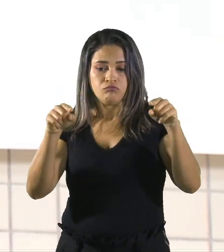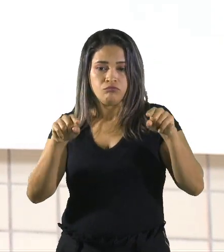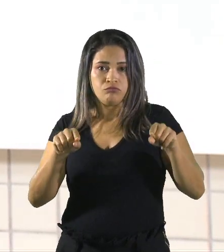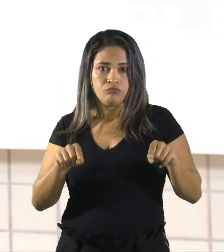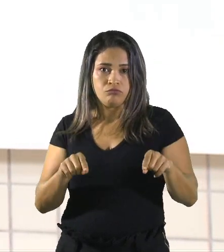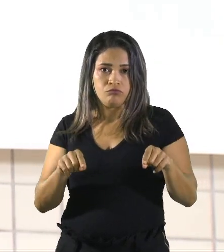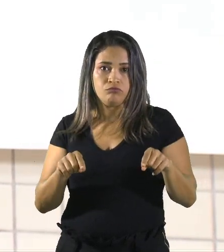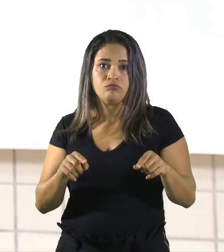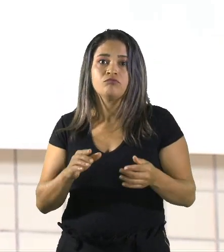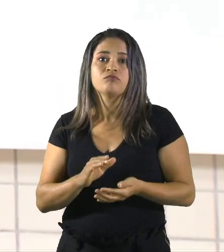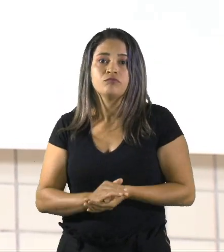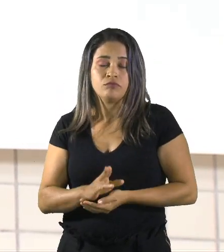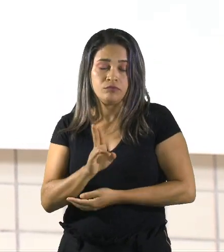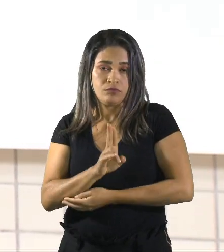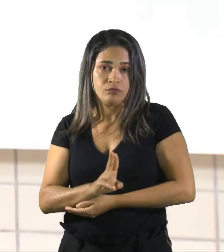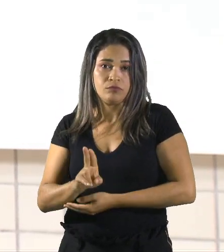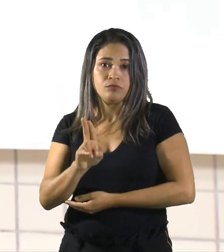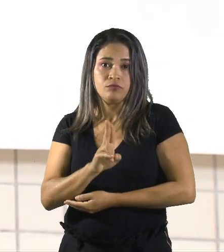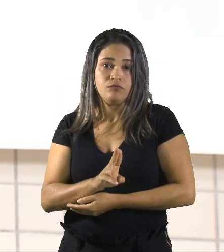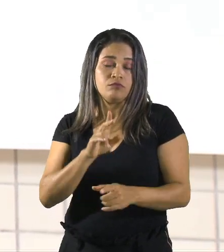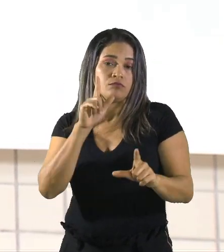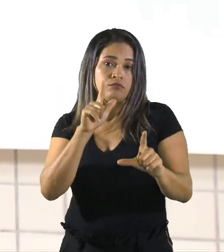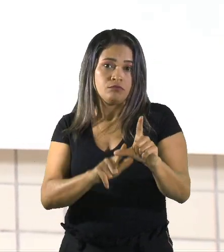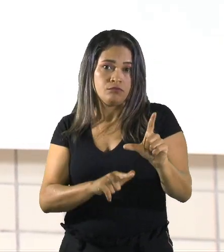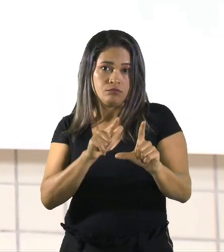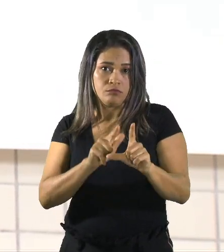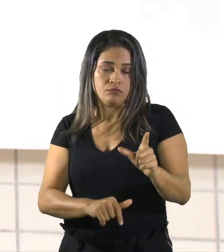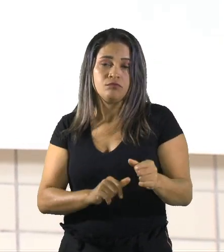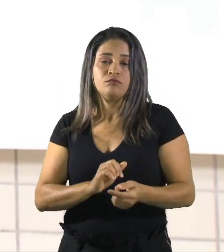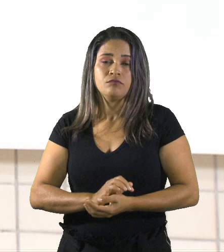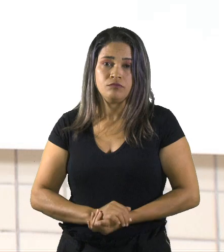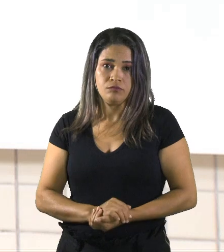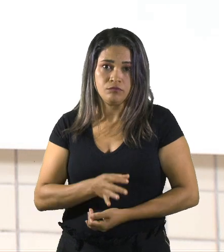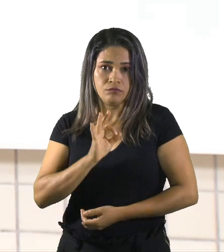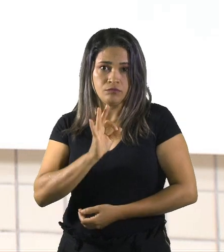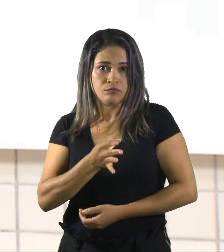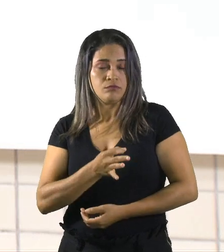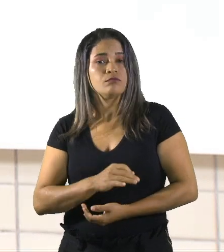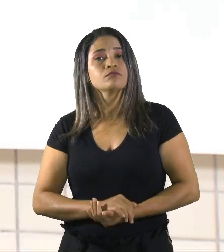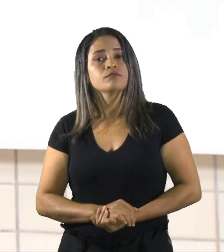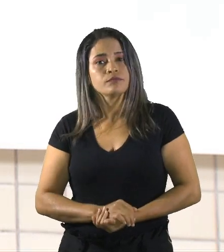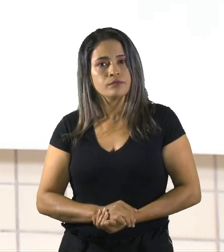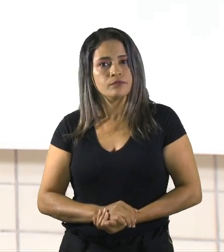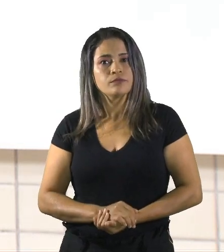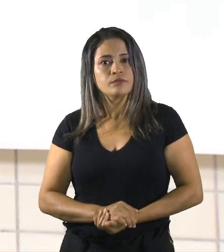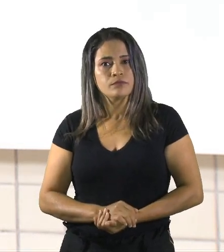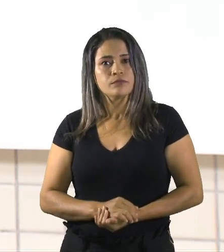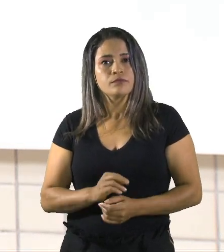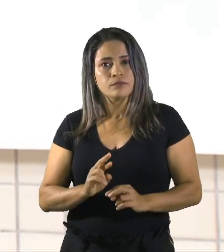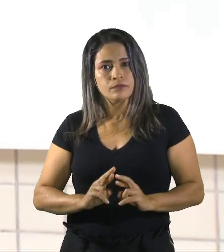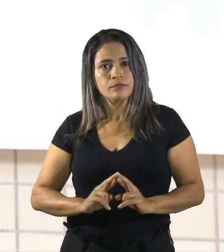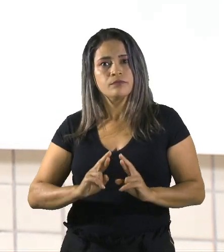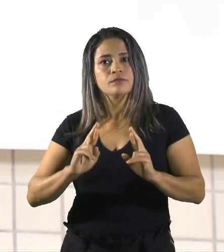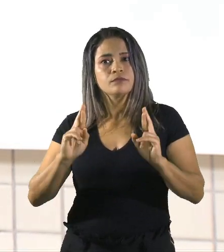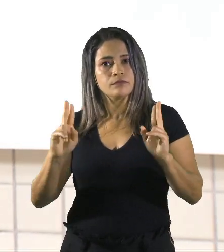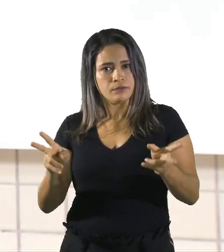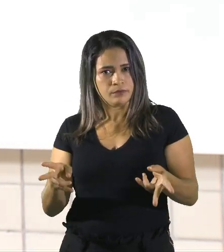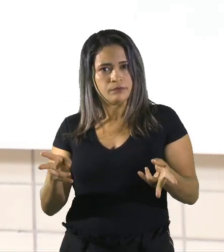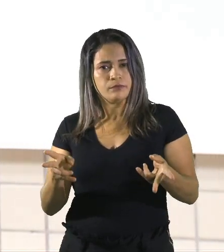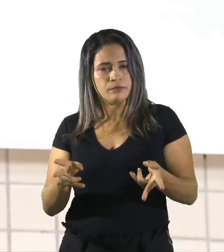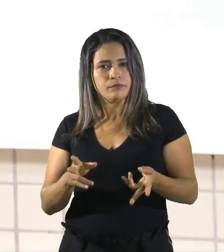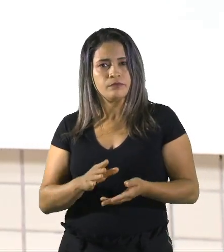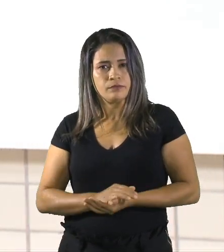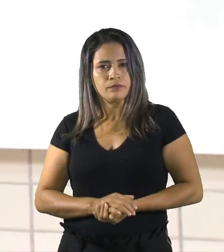nós estamos utilizando também letras, certo? Essa é a grande diferença. Quando a gente fala em